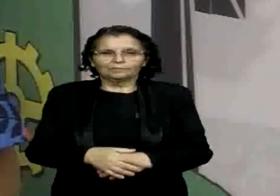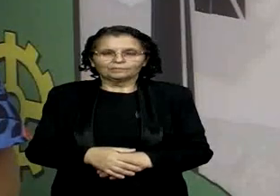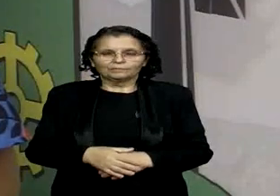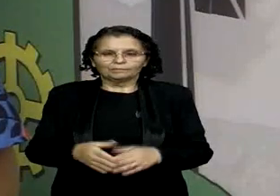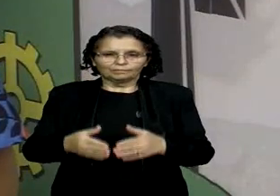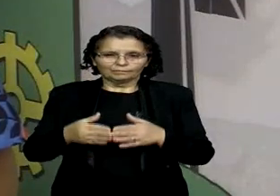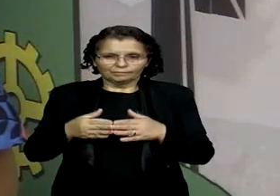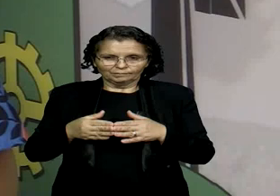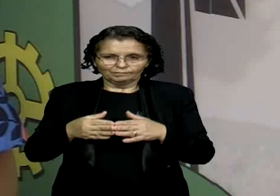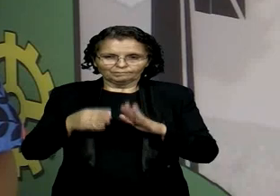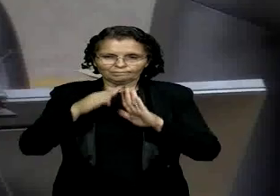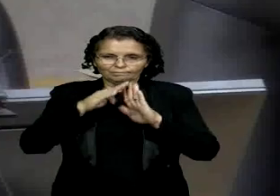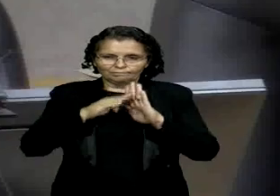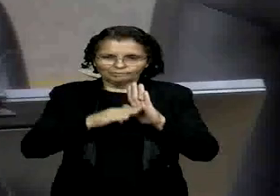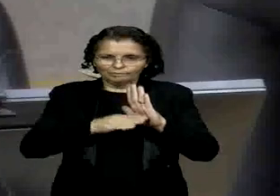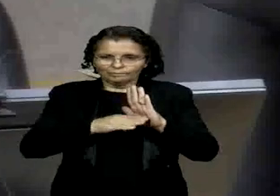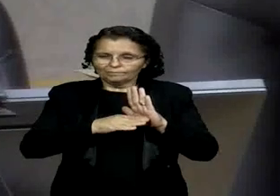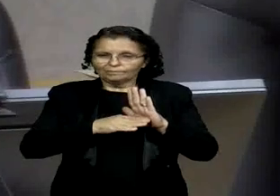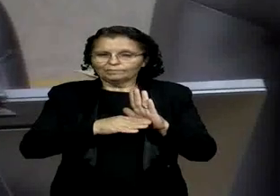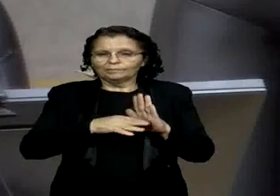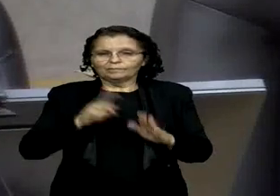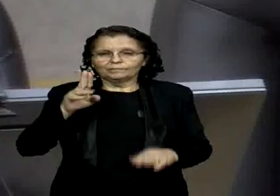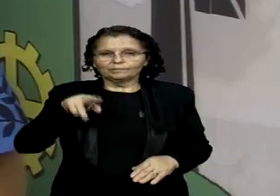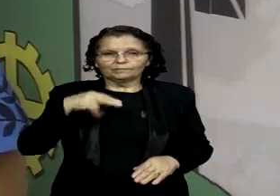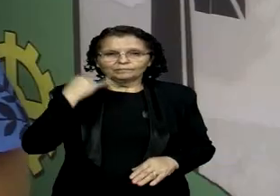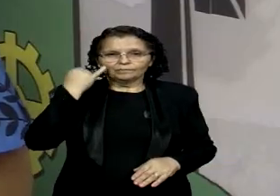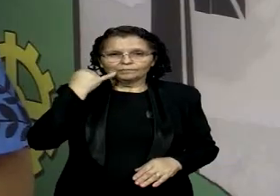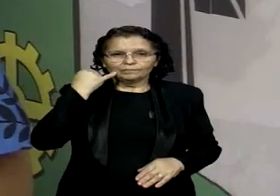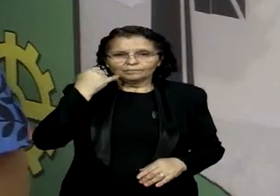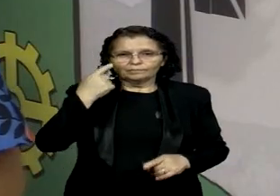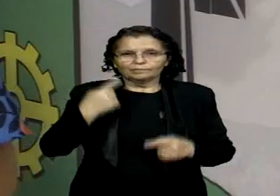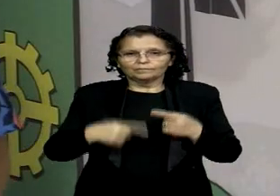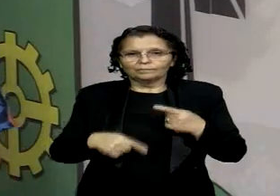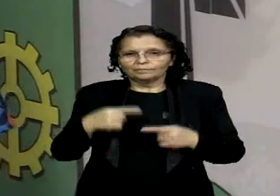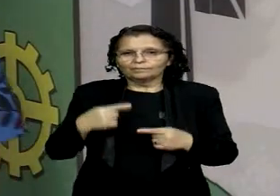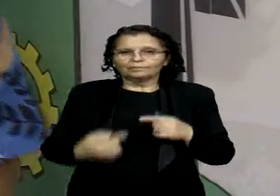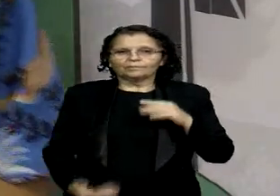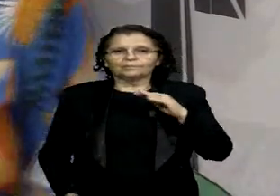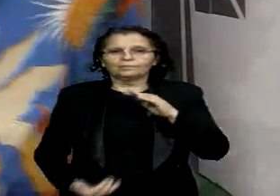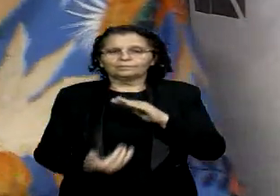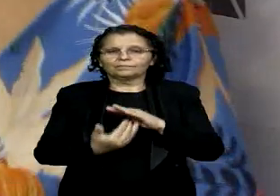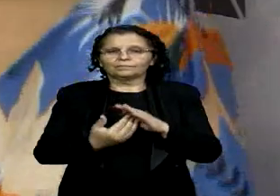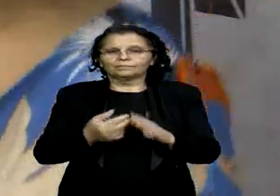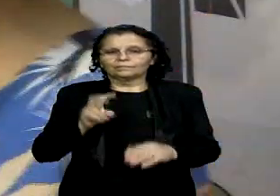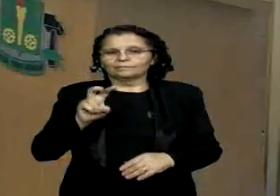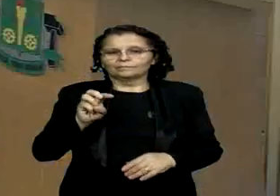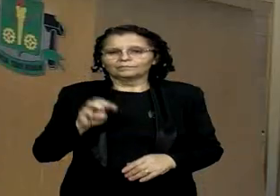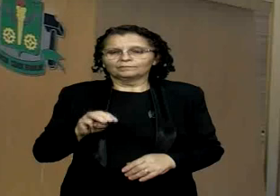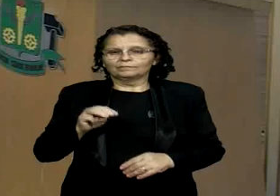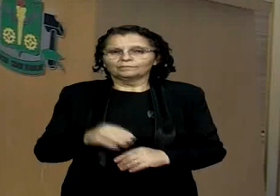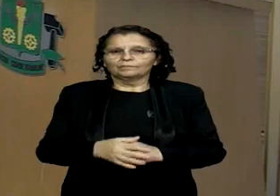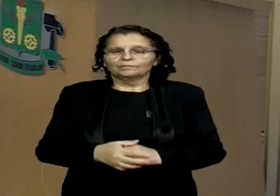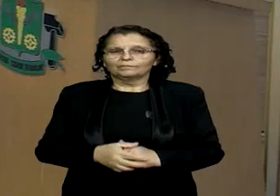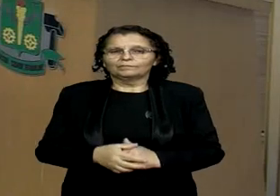ordem, presidente. Pela ordem, nobre vereadora Juliana. Para discutir. Para discutir, Vossa Excelência dispõe de 5 minutos.